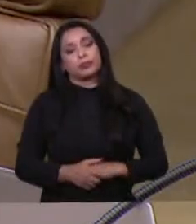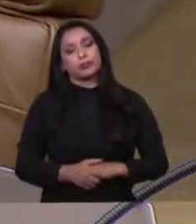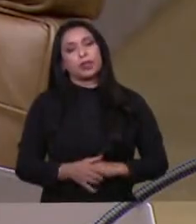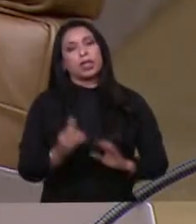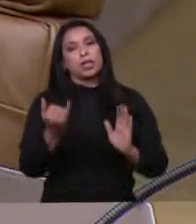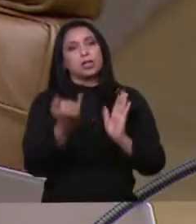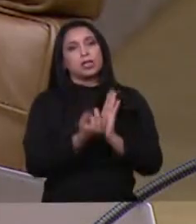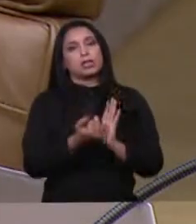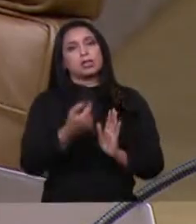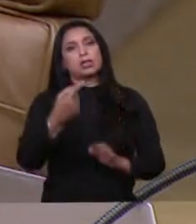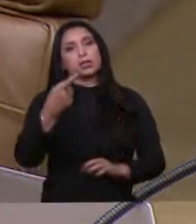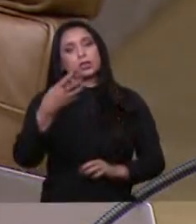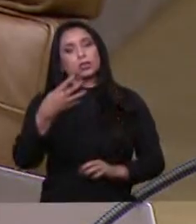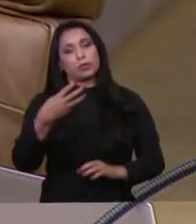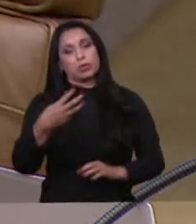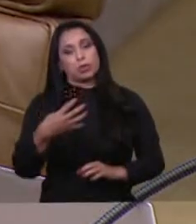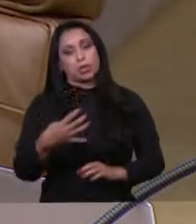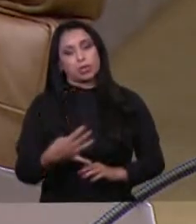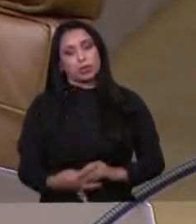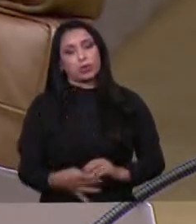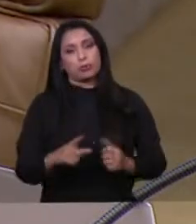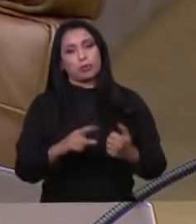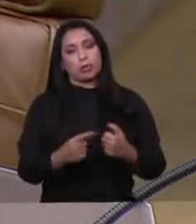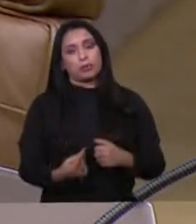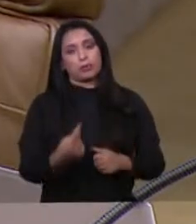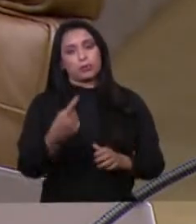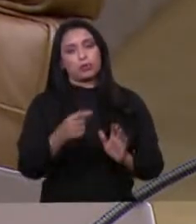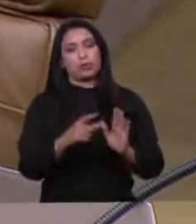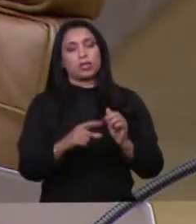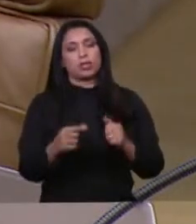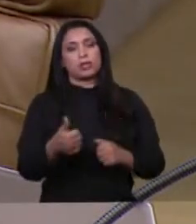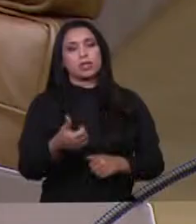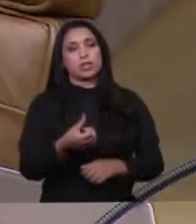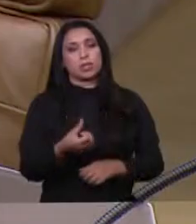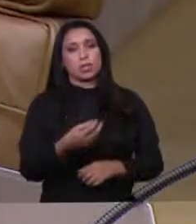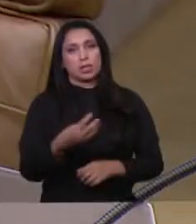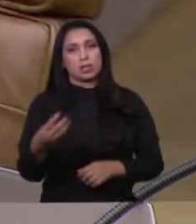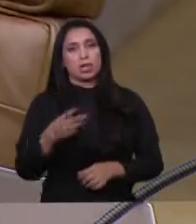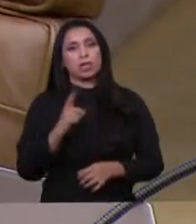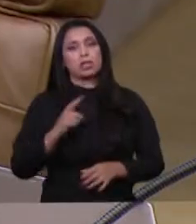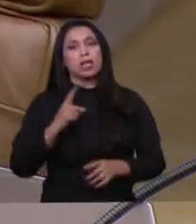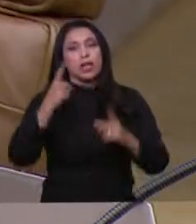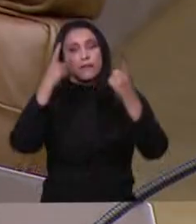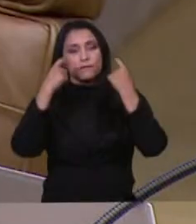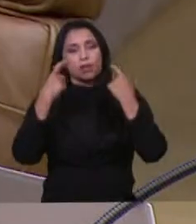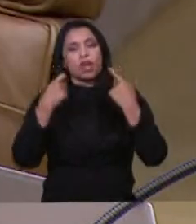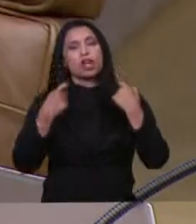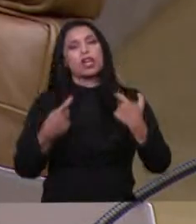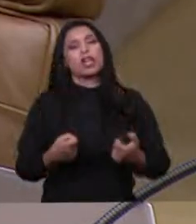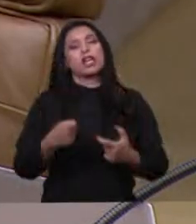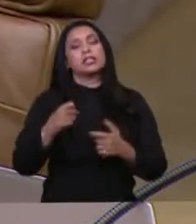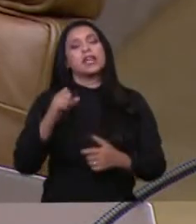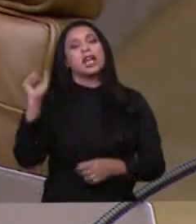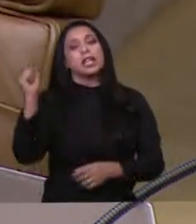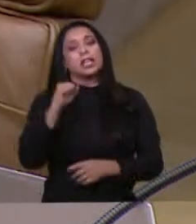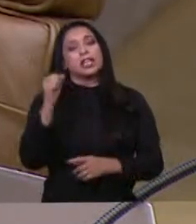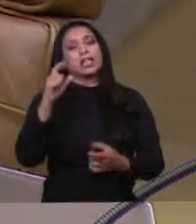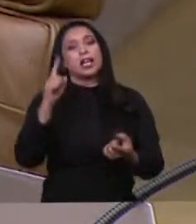incisos 1, 2, 3 e 4 do parágrafo único do artigo 163, dano qualificado pela violência e grave ameaça com emprego